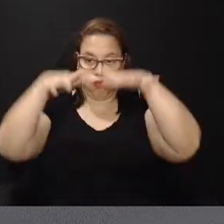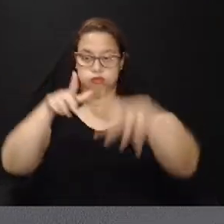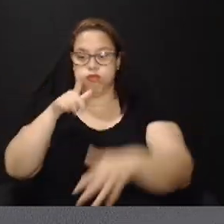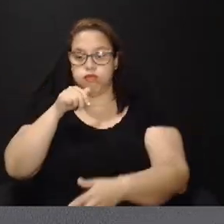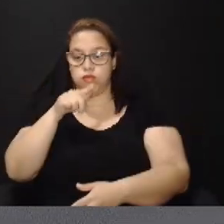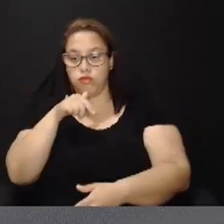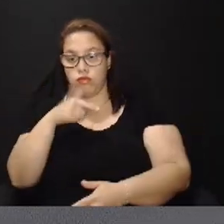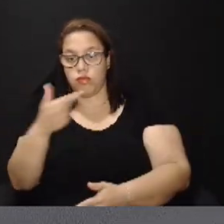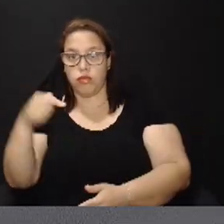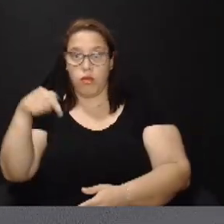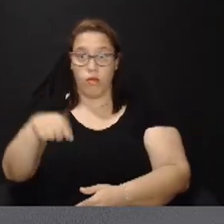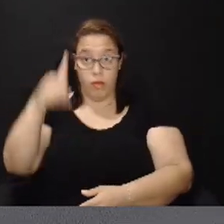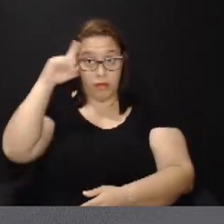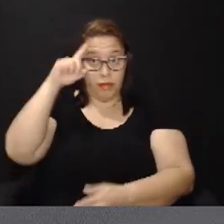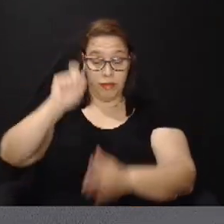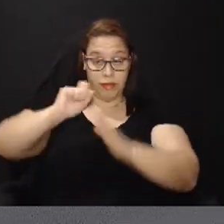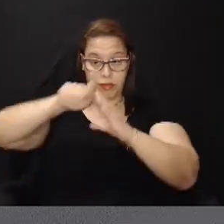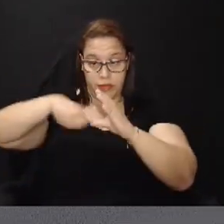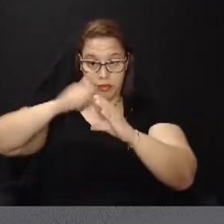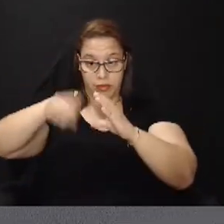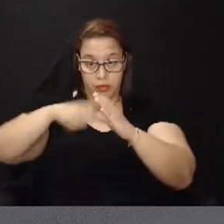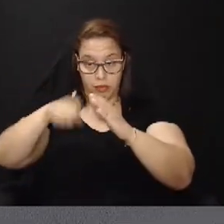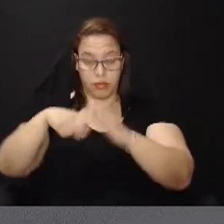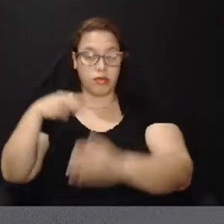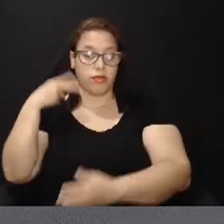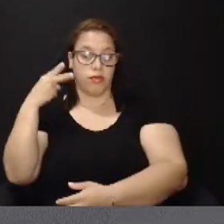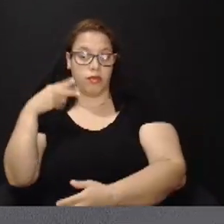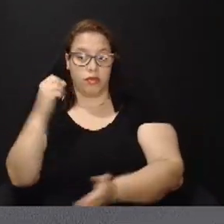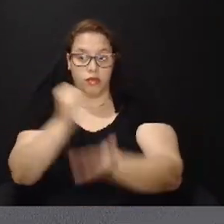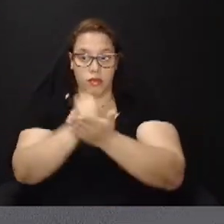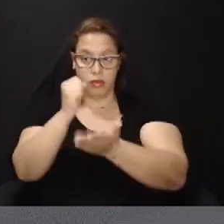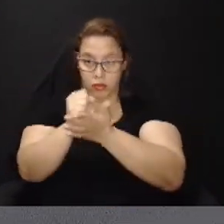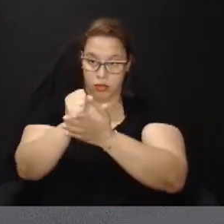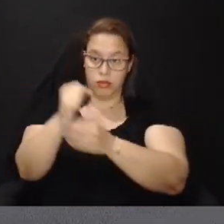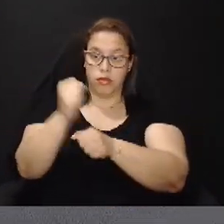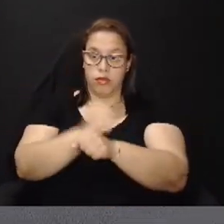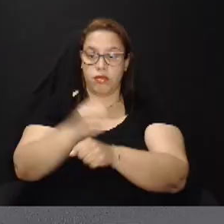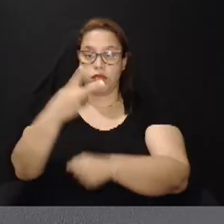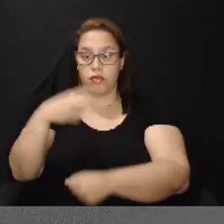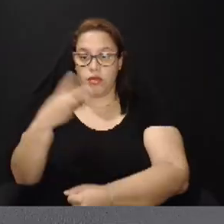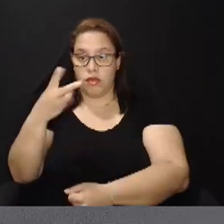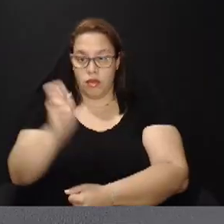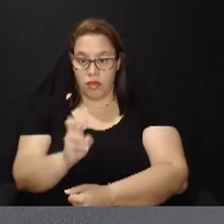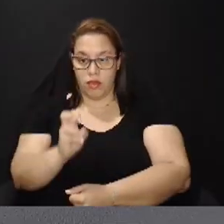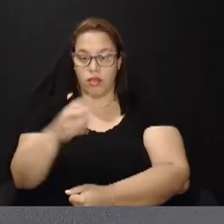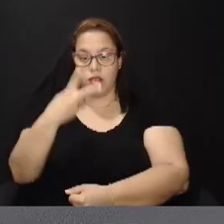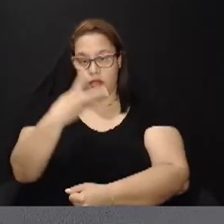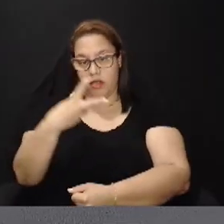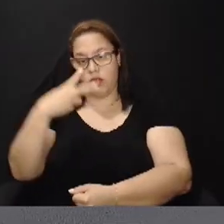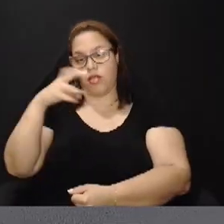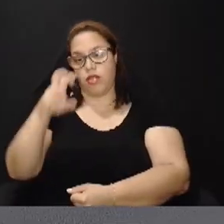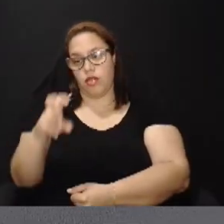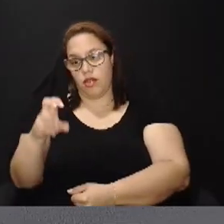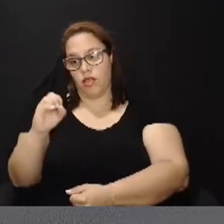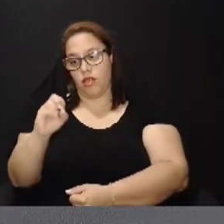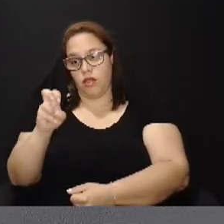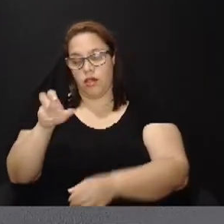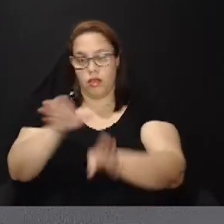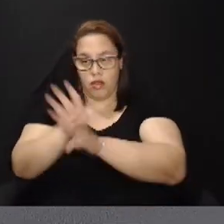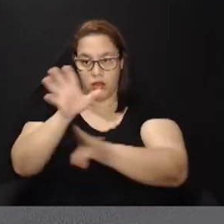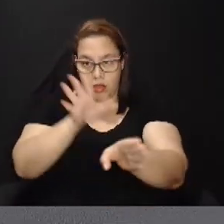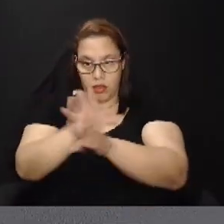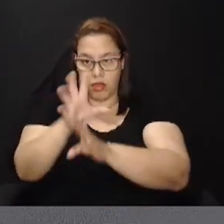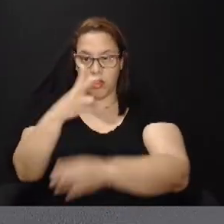a data desta gravação, o parlamentar protocolou neste ano de 2025 205 indicações,